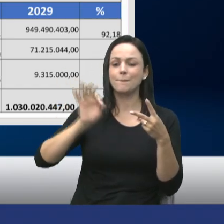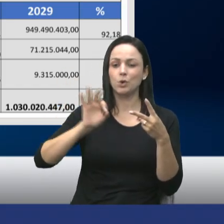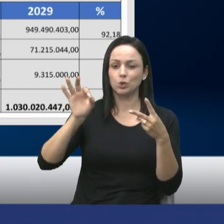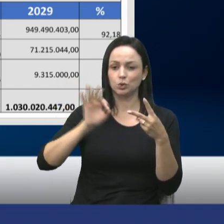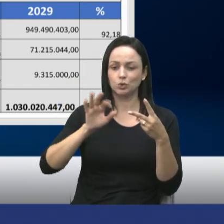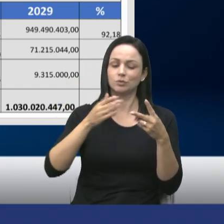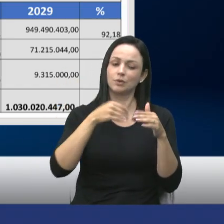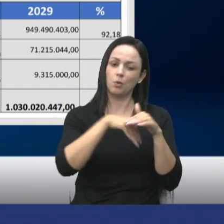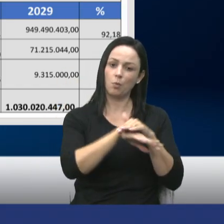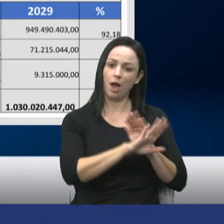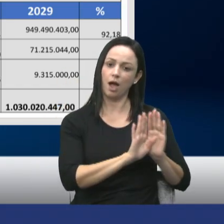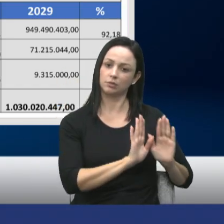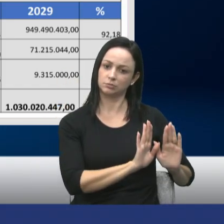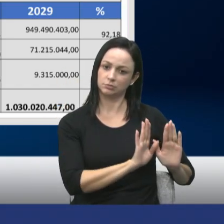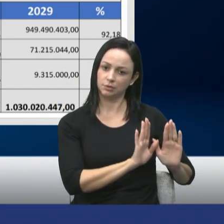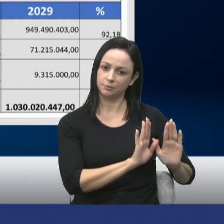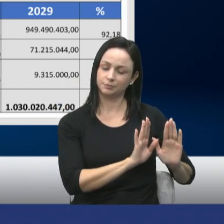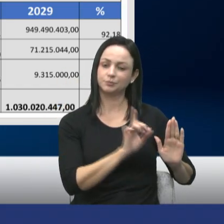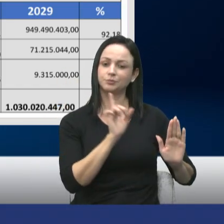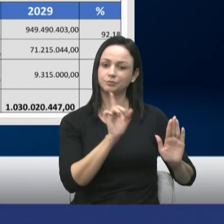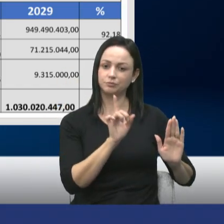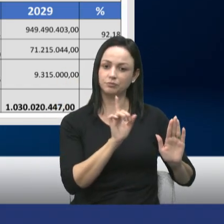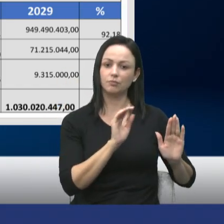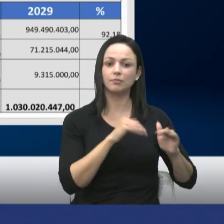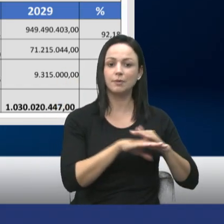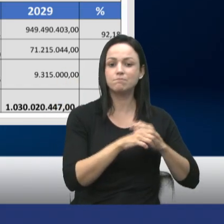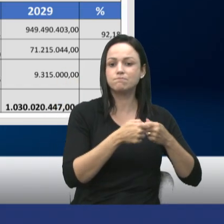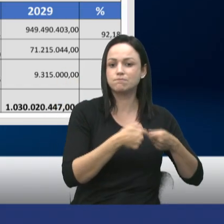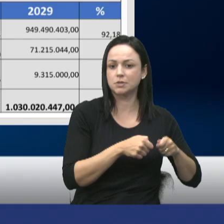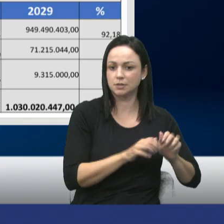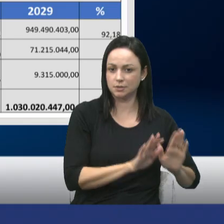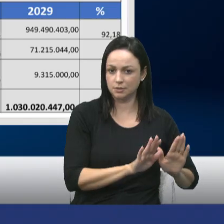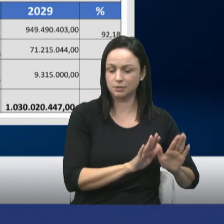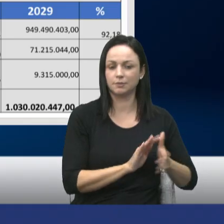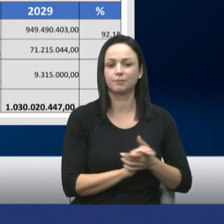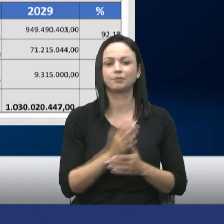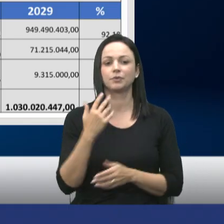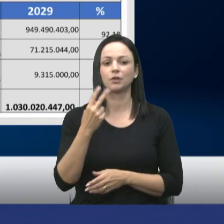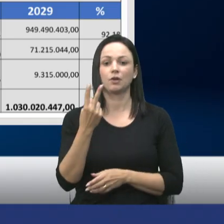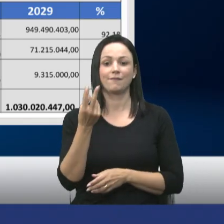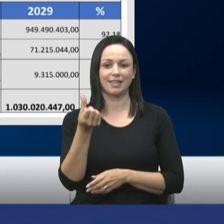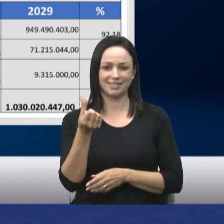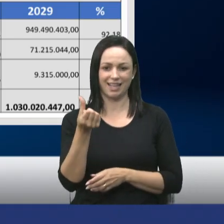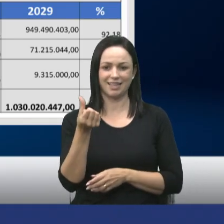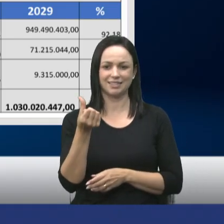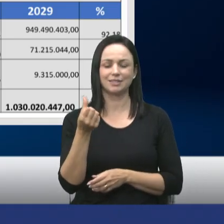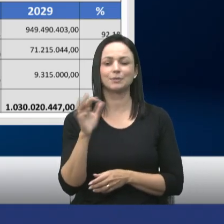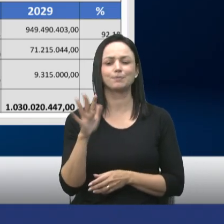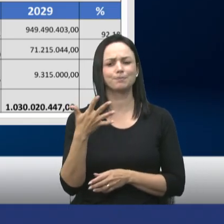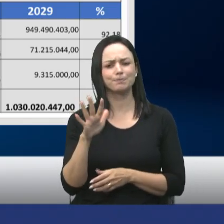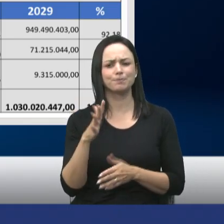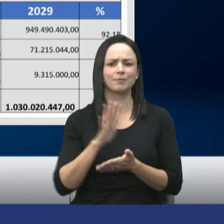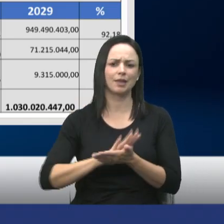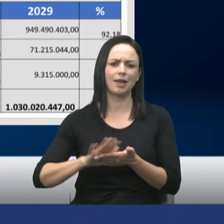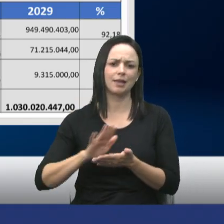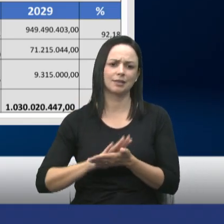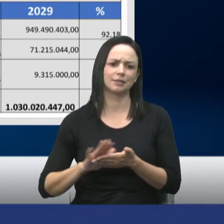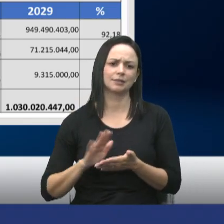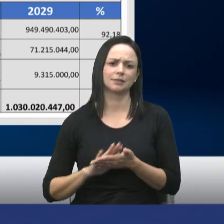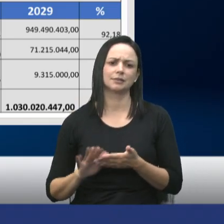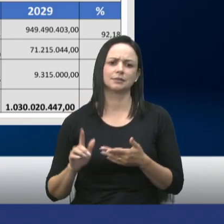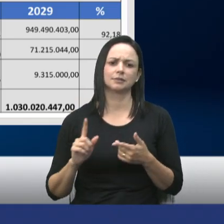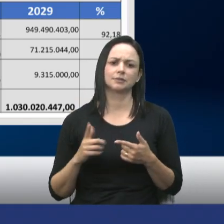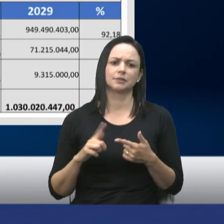deixa reservado para a reserva de contingência. Para 2026, nós estamos prevendo, então, que nós vamos ter